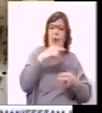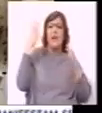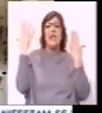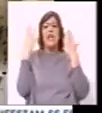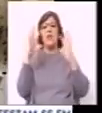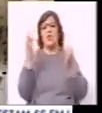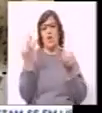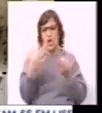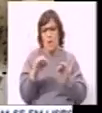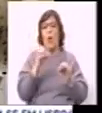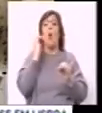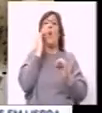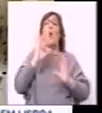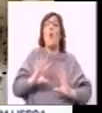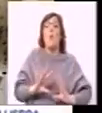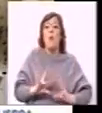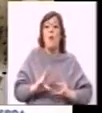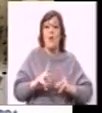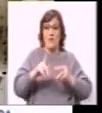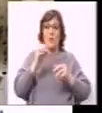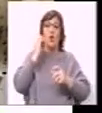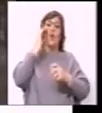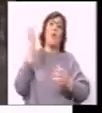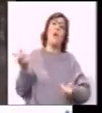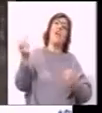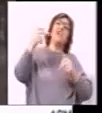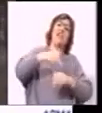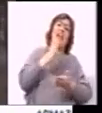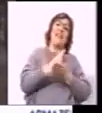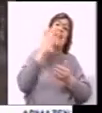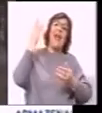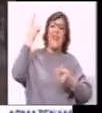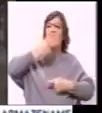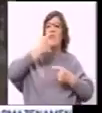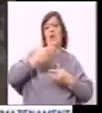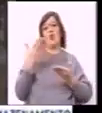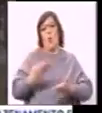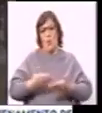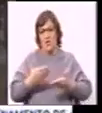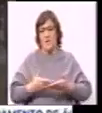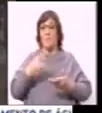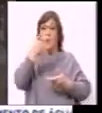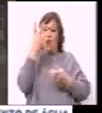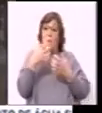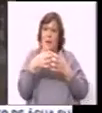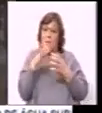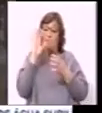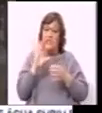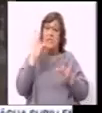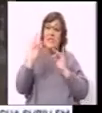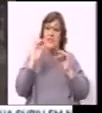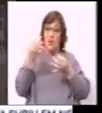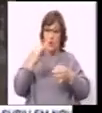como é que elas vivos até ela chega até os dias de hoje estes dois novos organismos são fundamentais a seleção natural